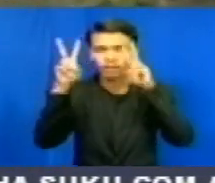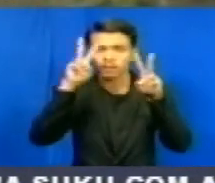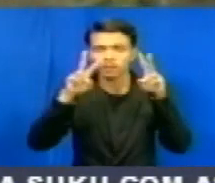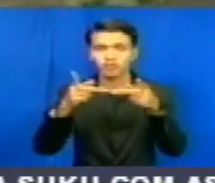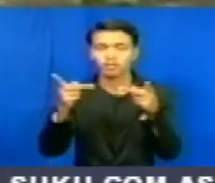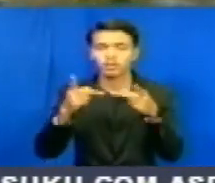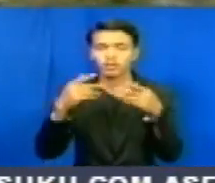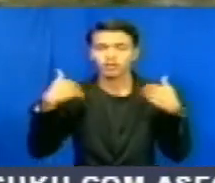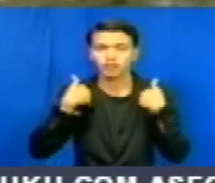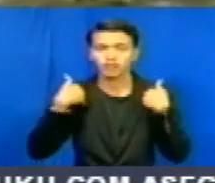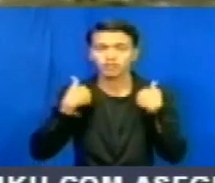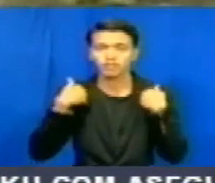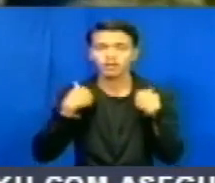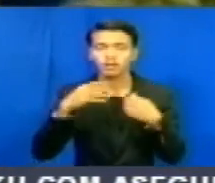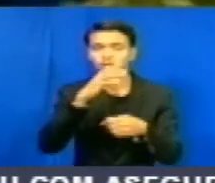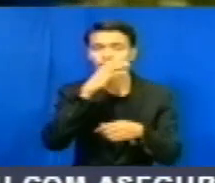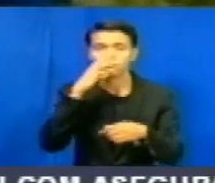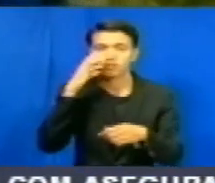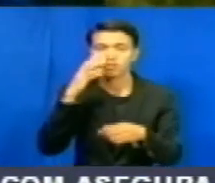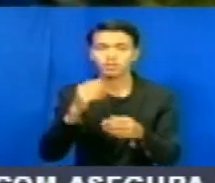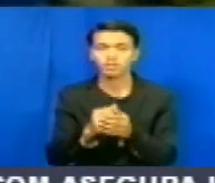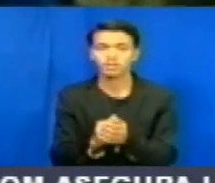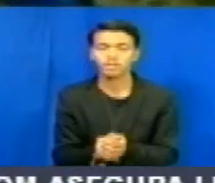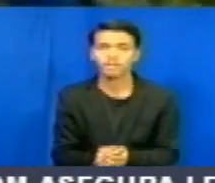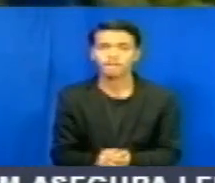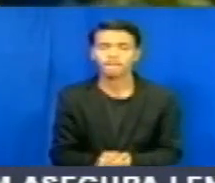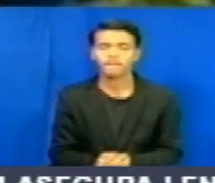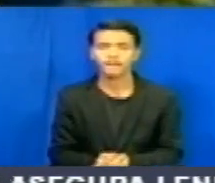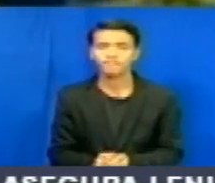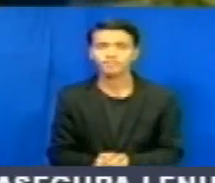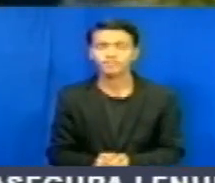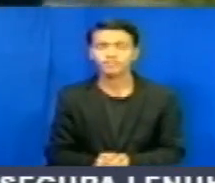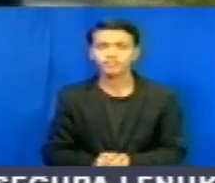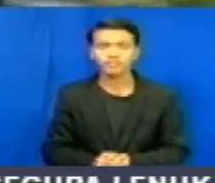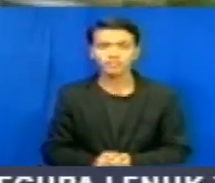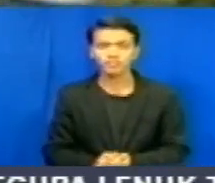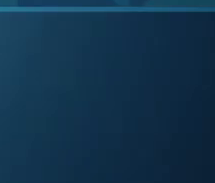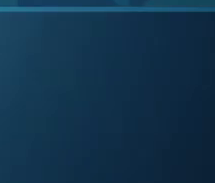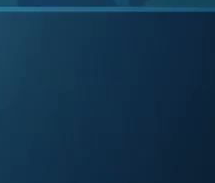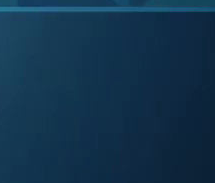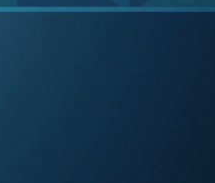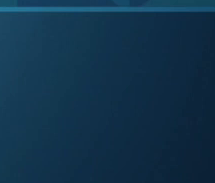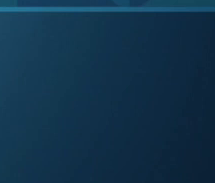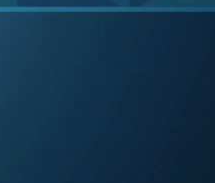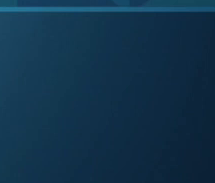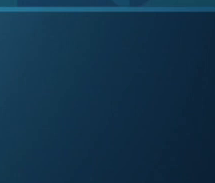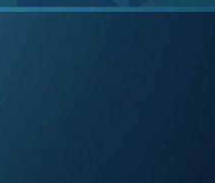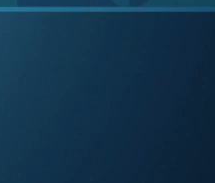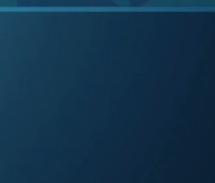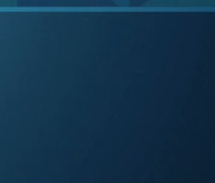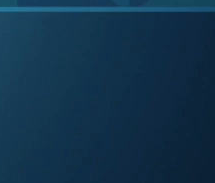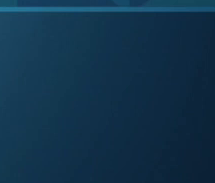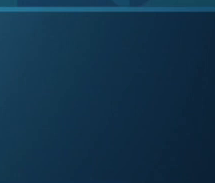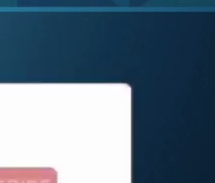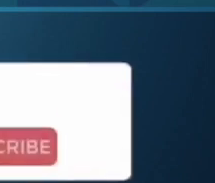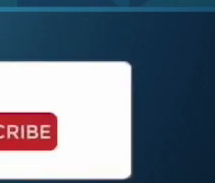Hakiak Animal no Tos e Hesuku Betanu. Usi Manufahi Reni Silva, RTTL. Atu retang